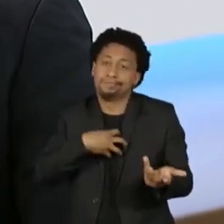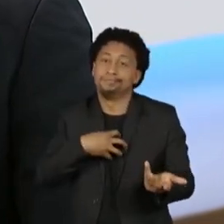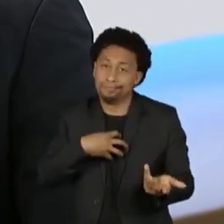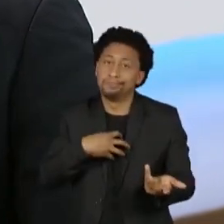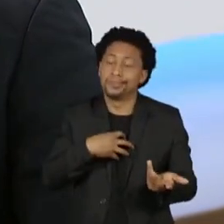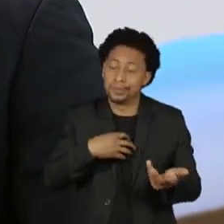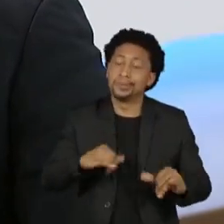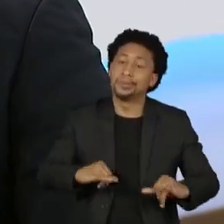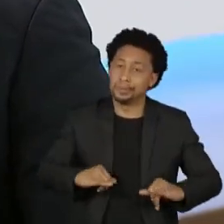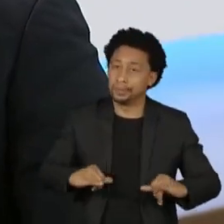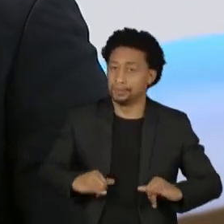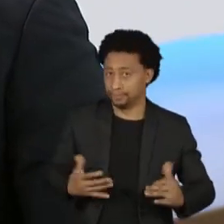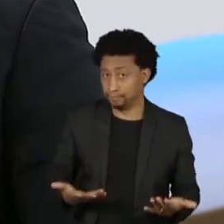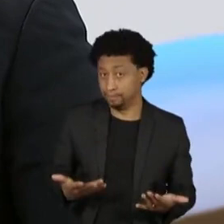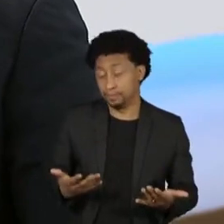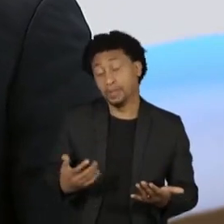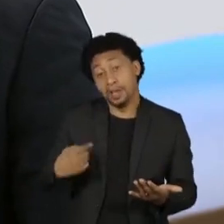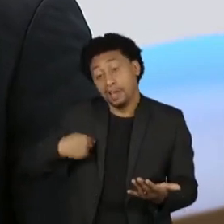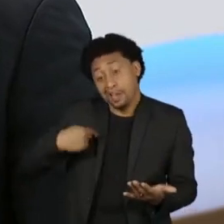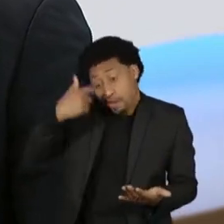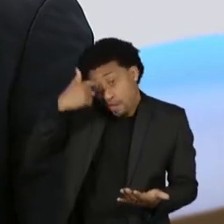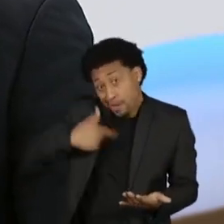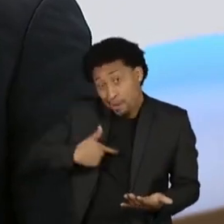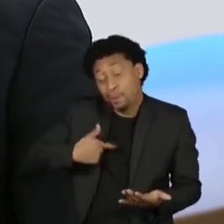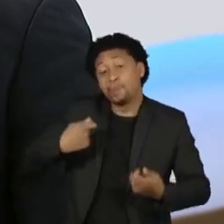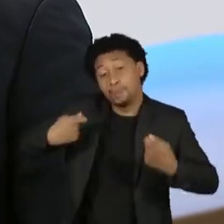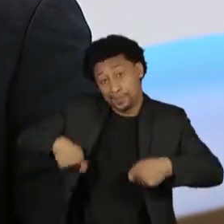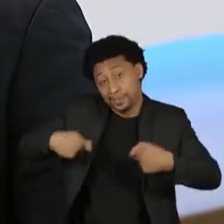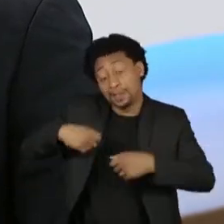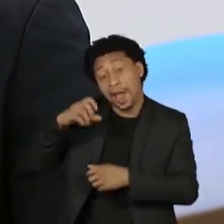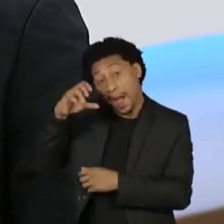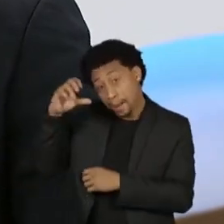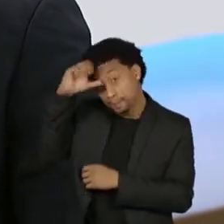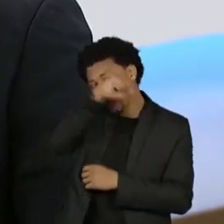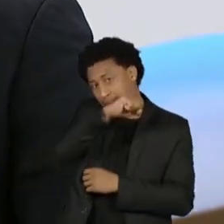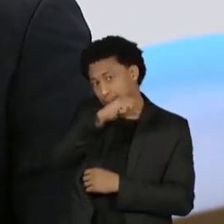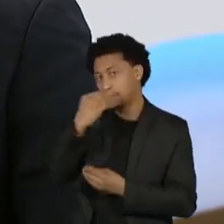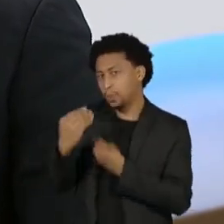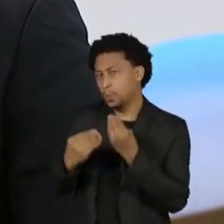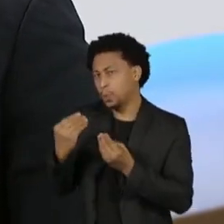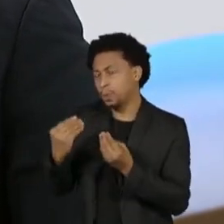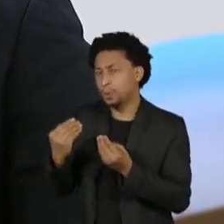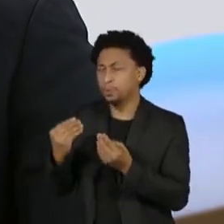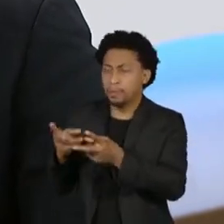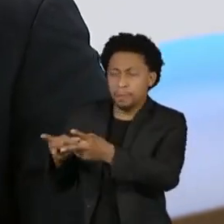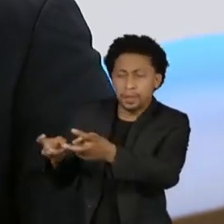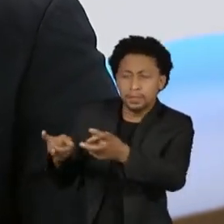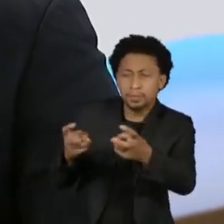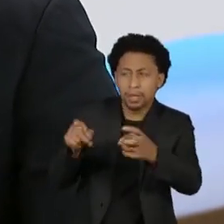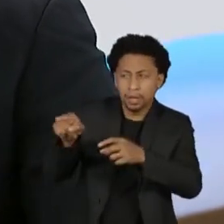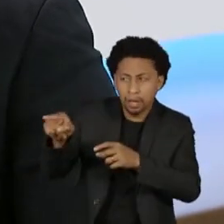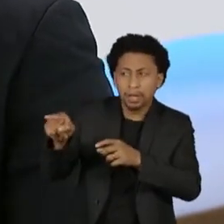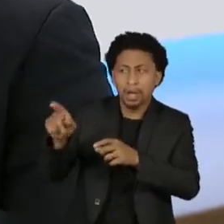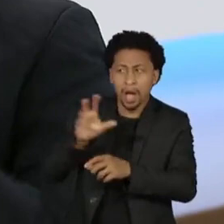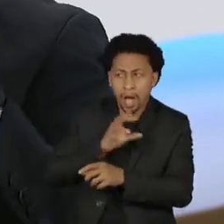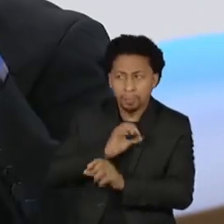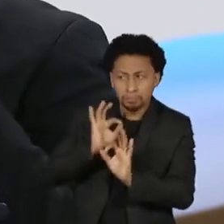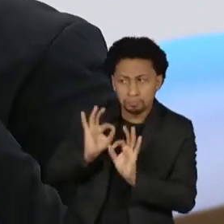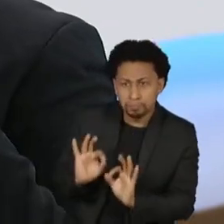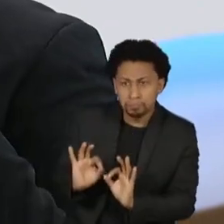você teve uma pessoa que teve que aprender a lidar com rejeição fui eu tive que aprender a lidar com isso tem um momento da minha vida assim